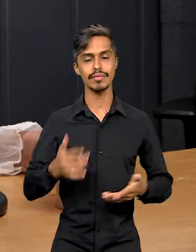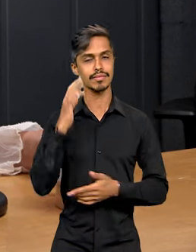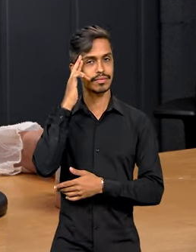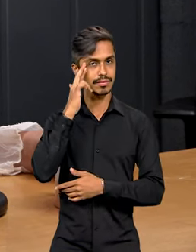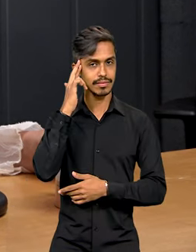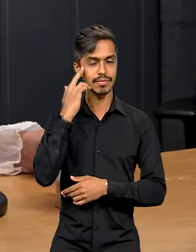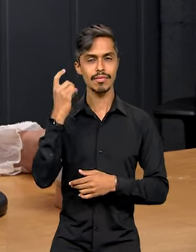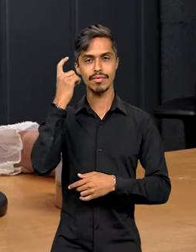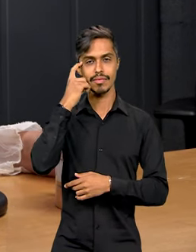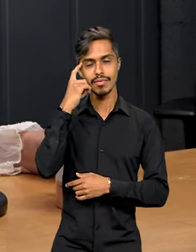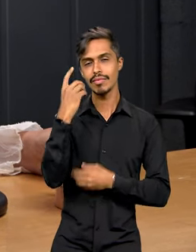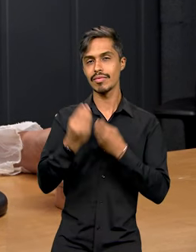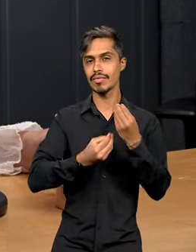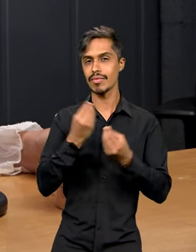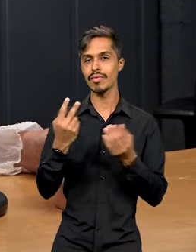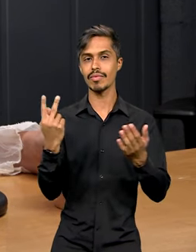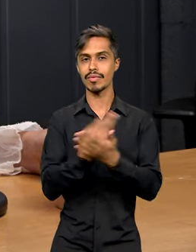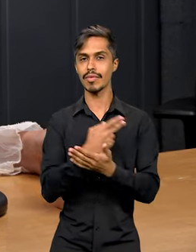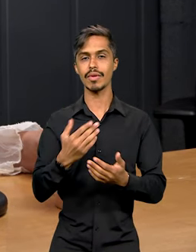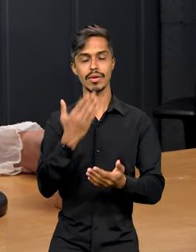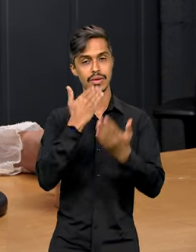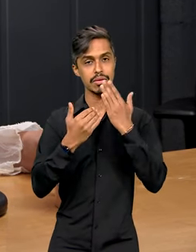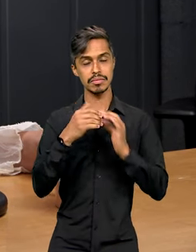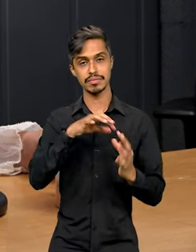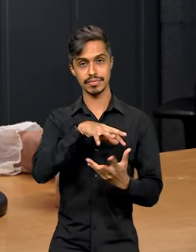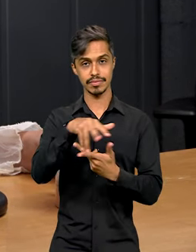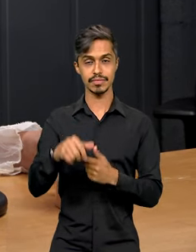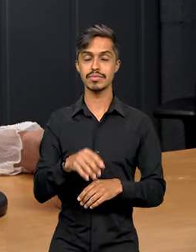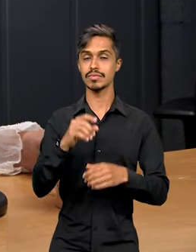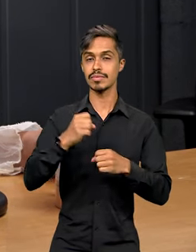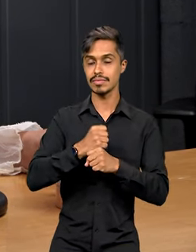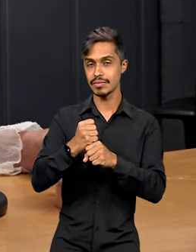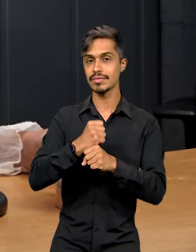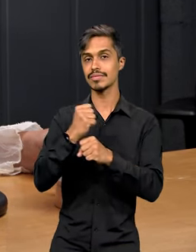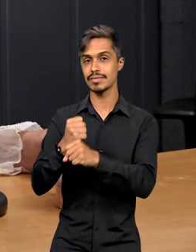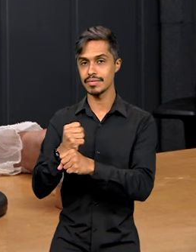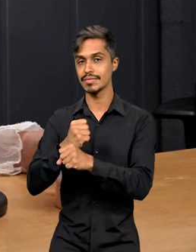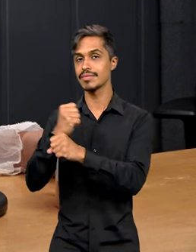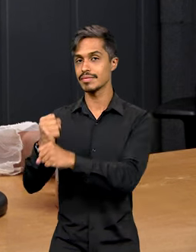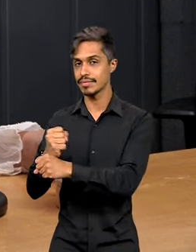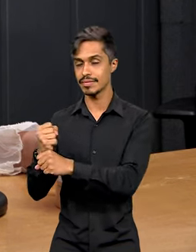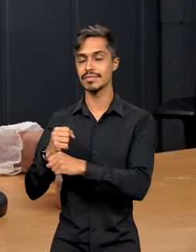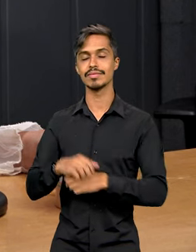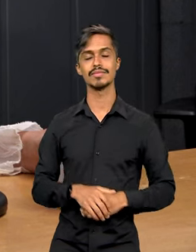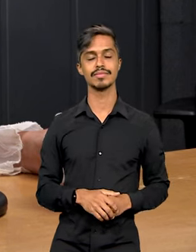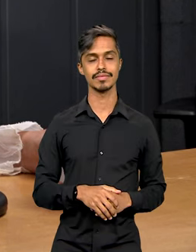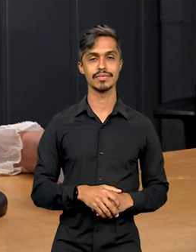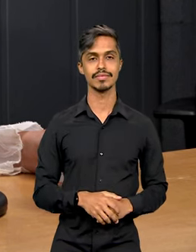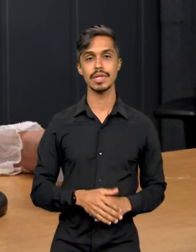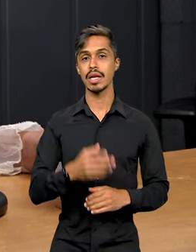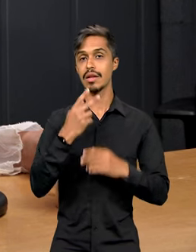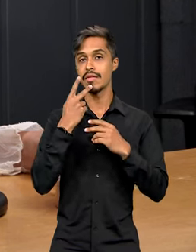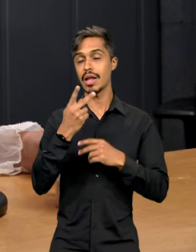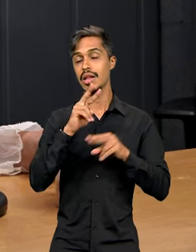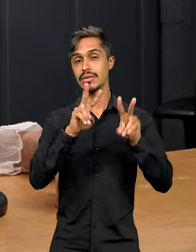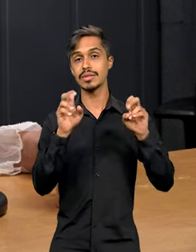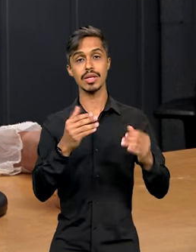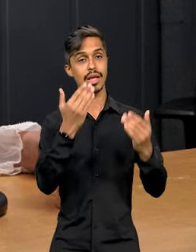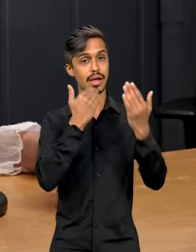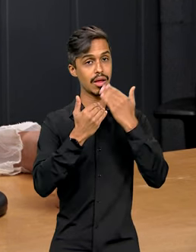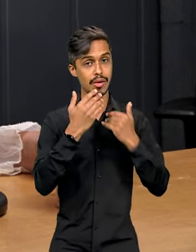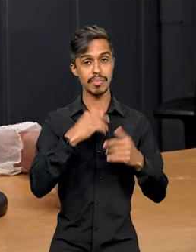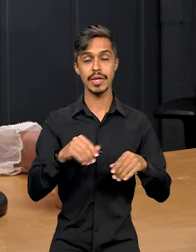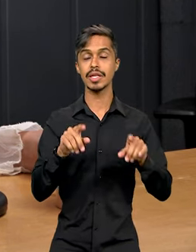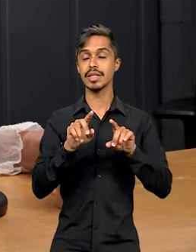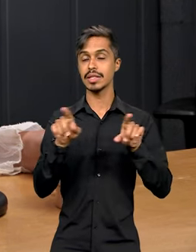a reflexão a respeito do quadro da alimentação mundial a cada ano para falar sobre a alimentação no Brasil